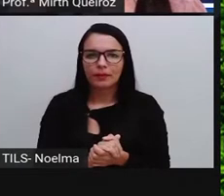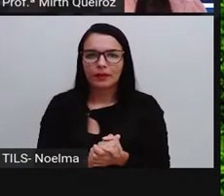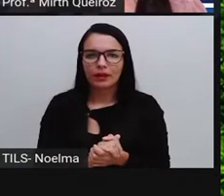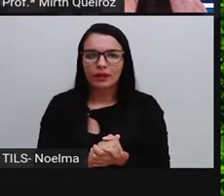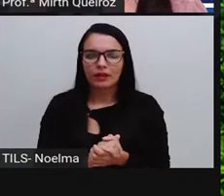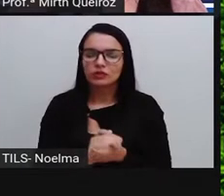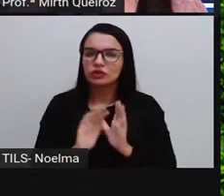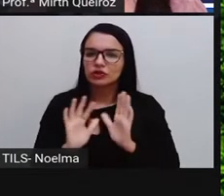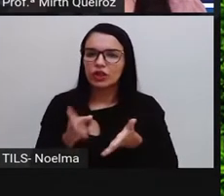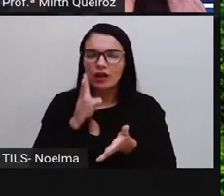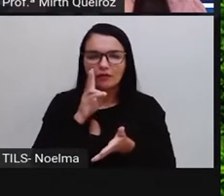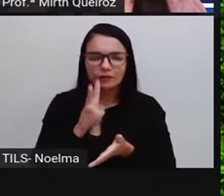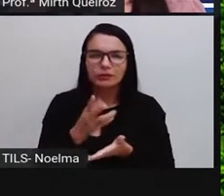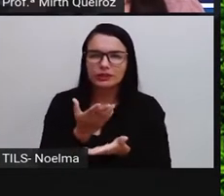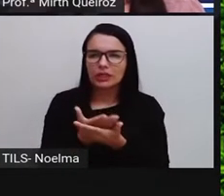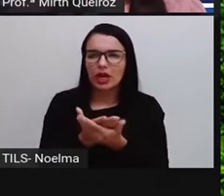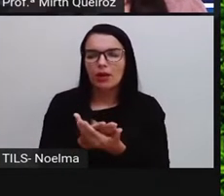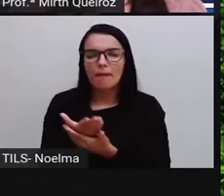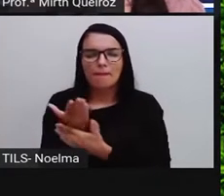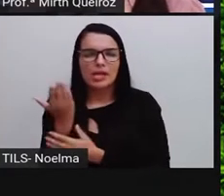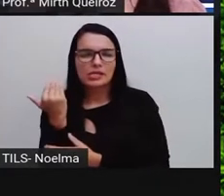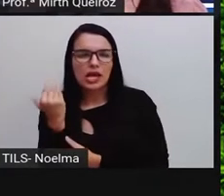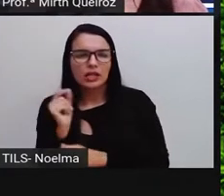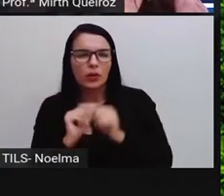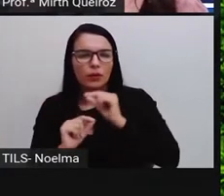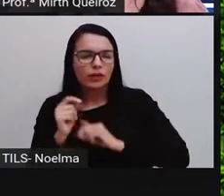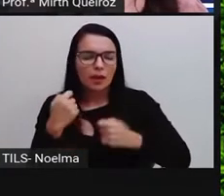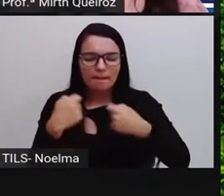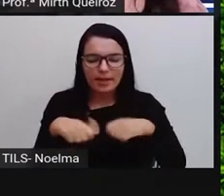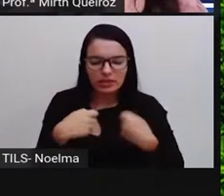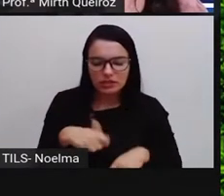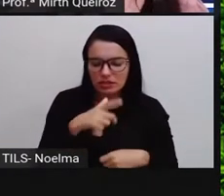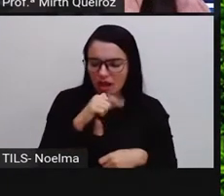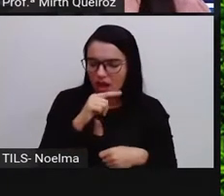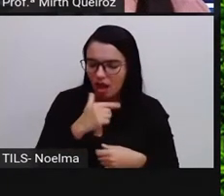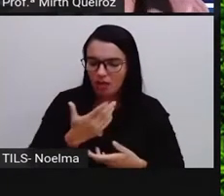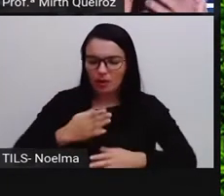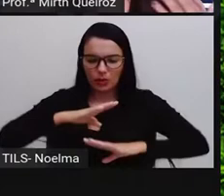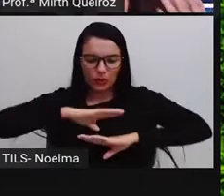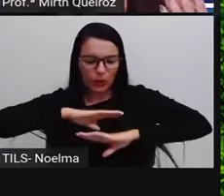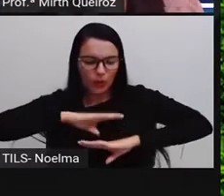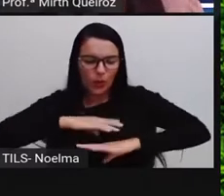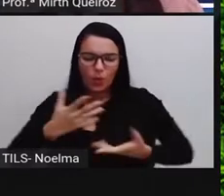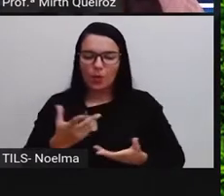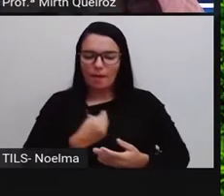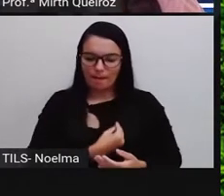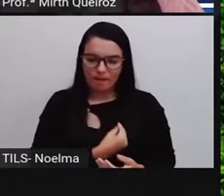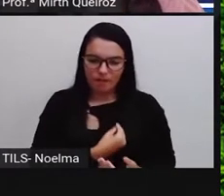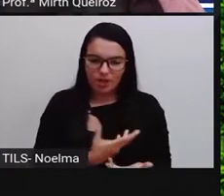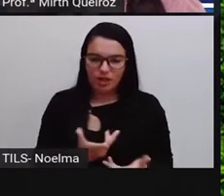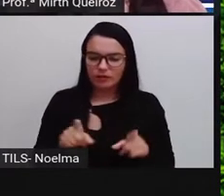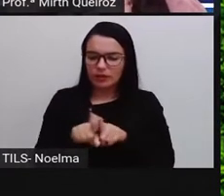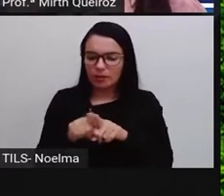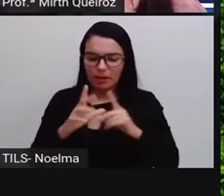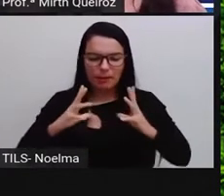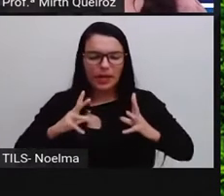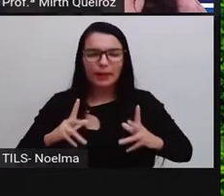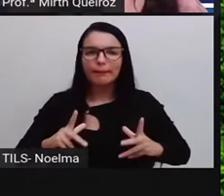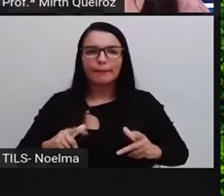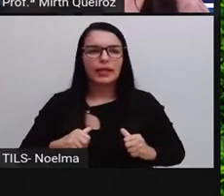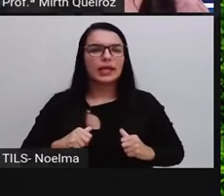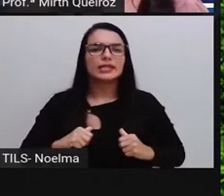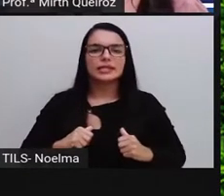gente já viu na outra aula que ela é utilizada para o consumo dos seres vivos né Ela é utilizada para higienização para